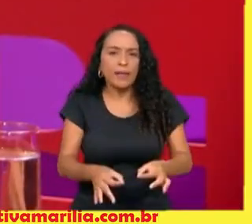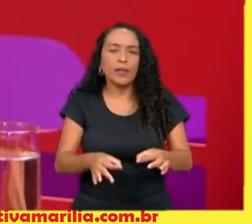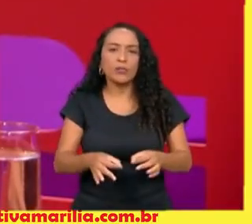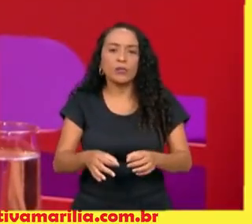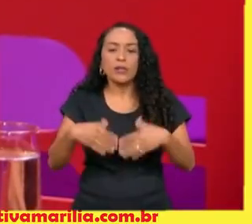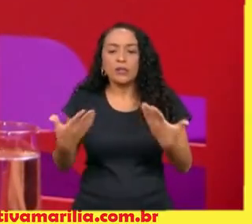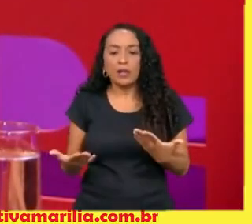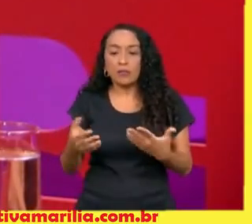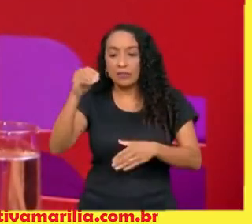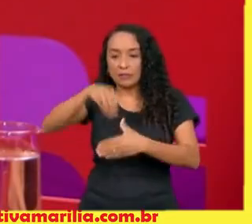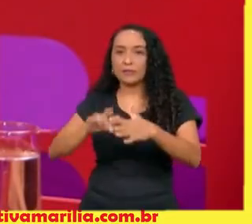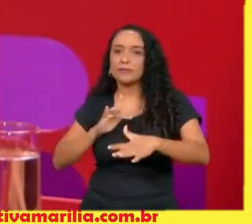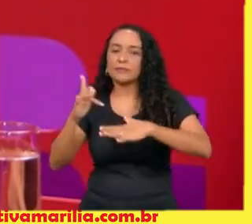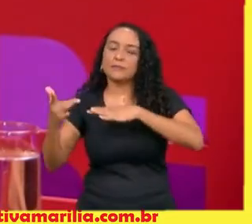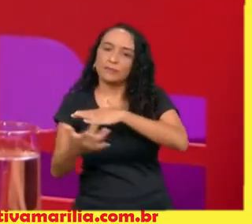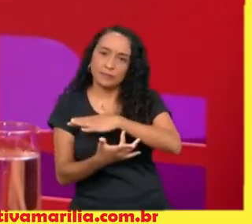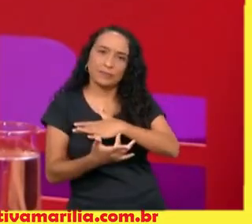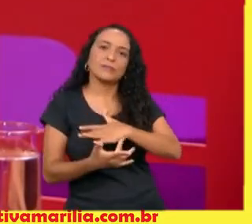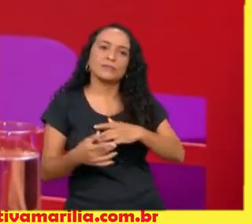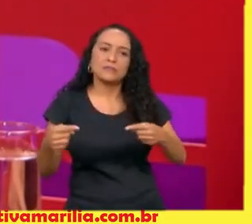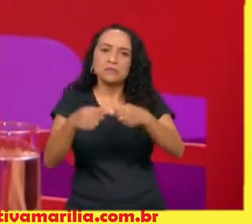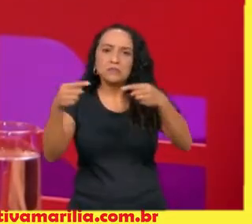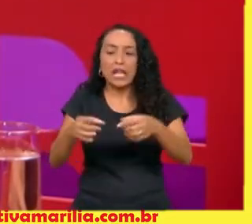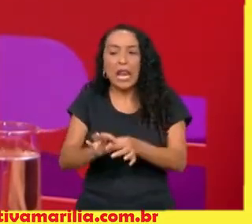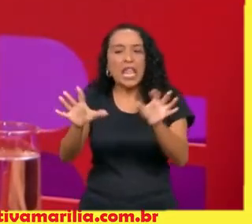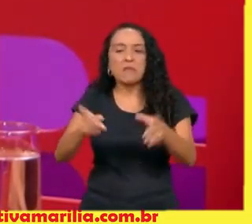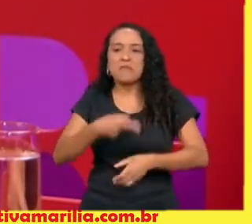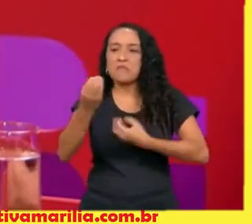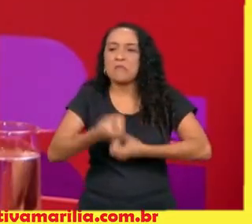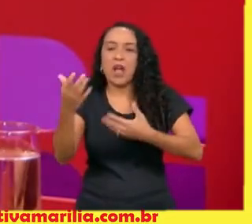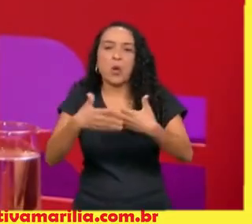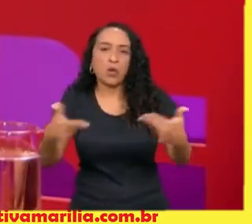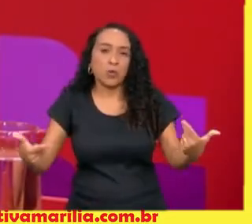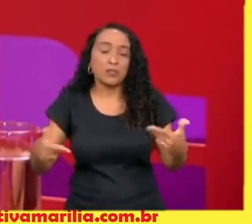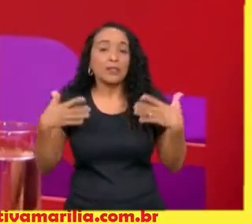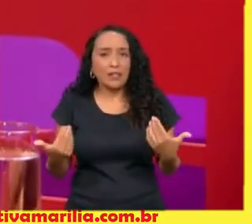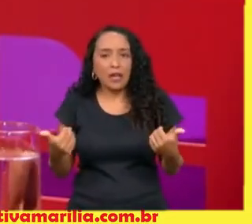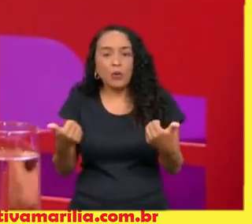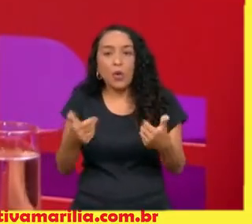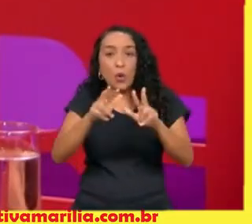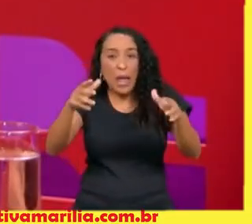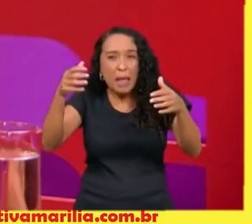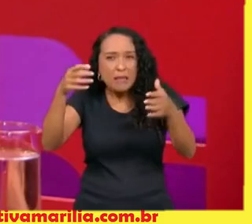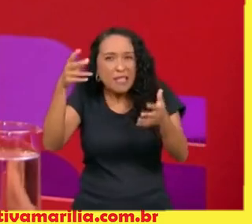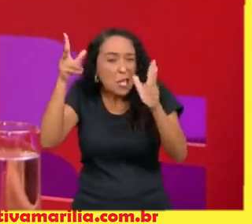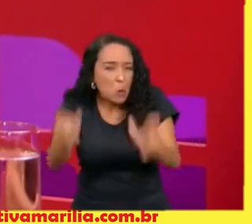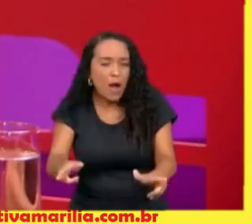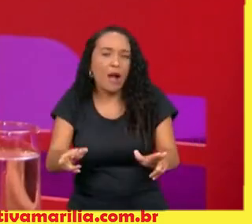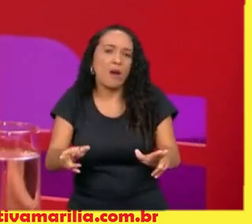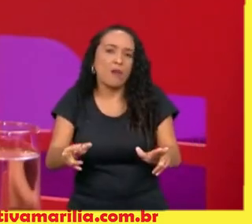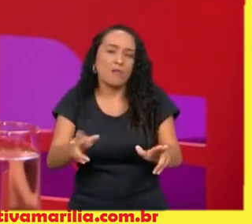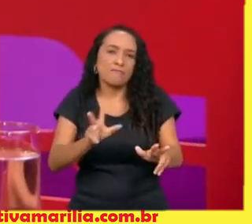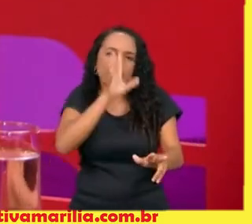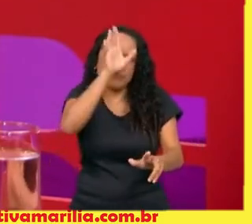no caso das redes sociais, não, ele se sente super livre para falar o que ele quiser. Então está perto, mas não é a mesma coisa. Seria um pouco abusado